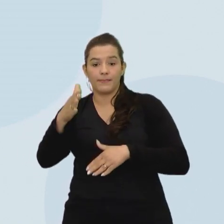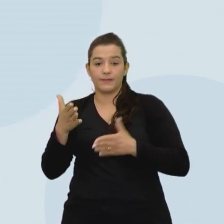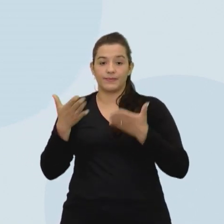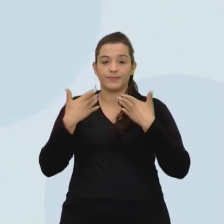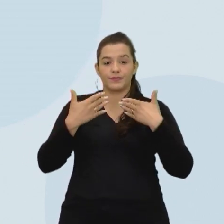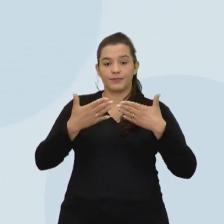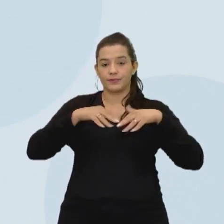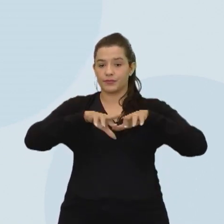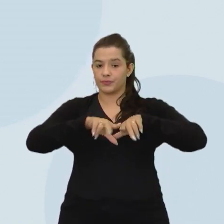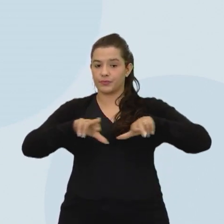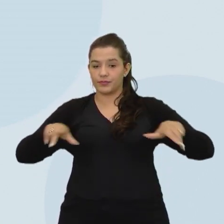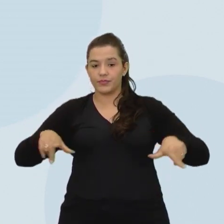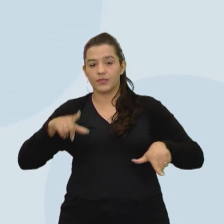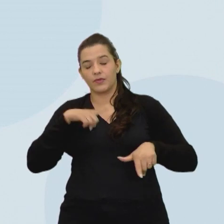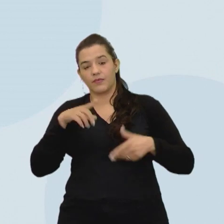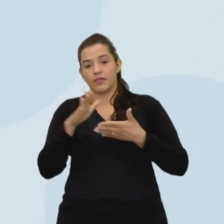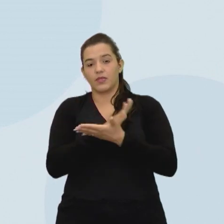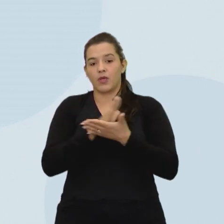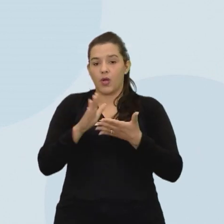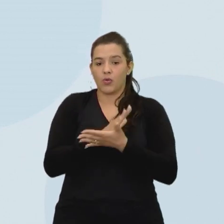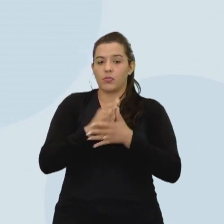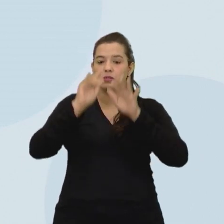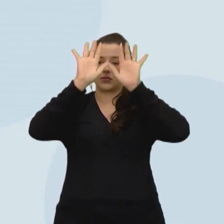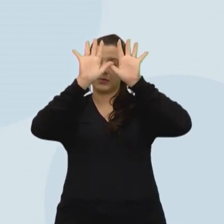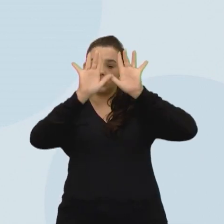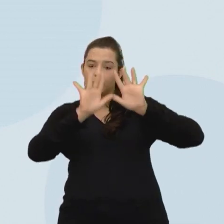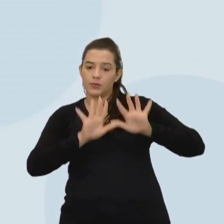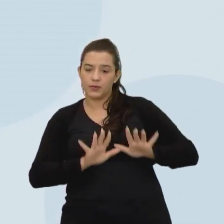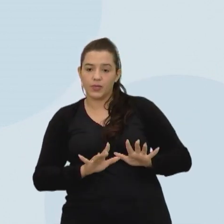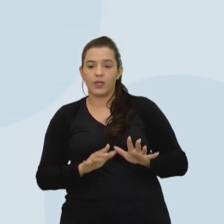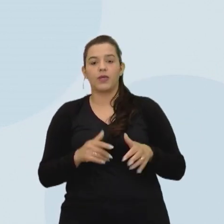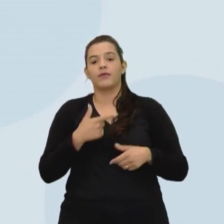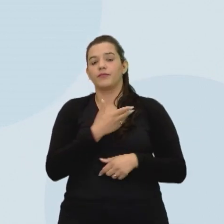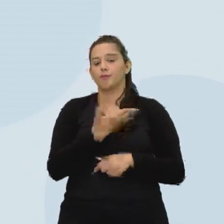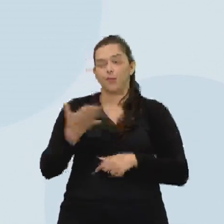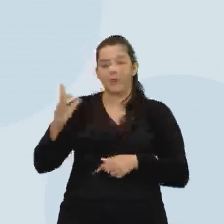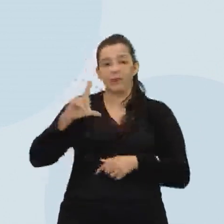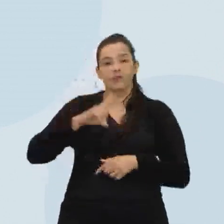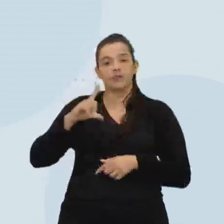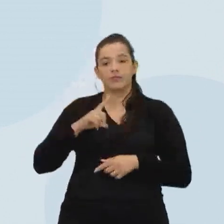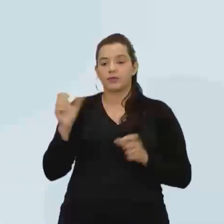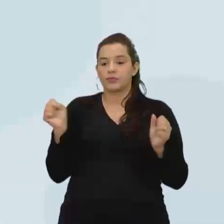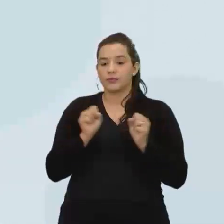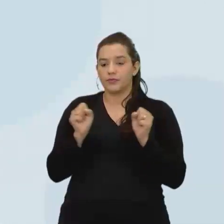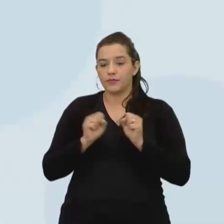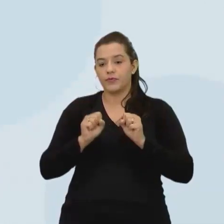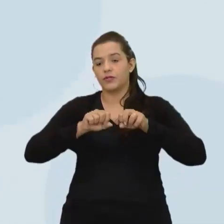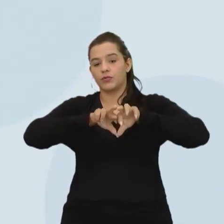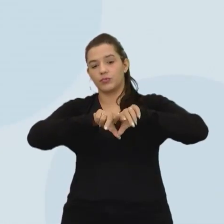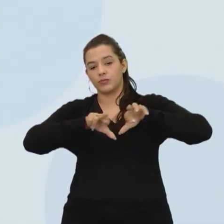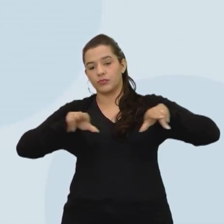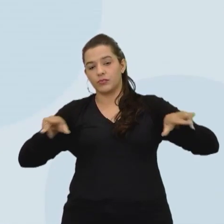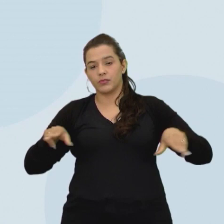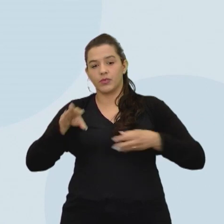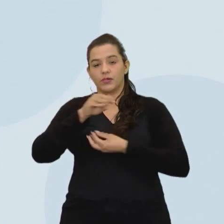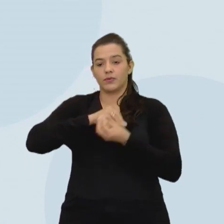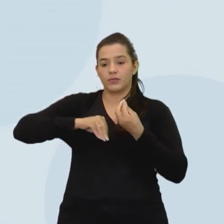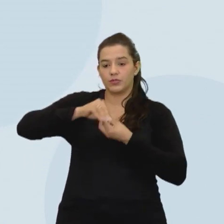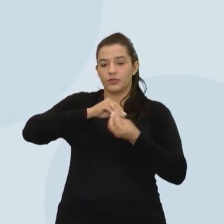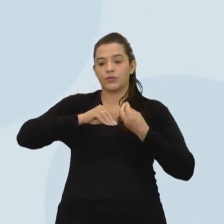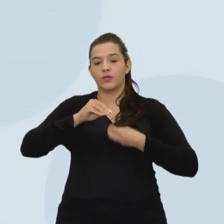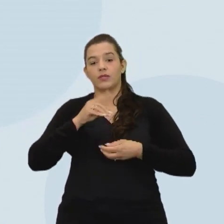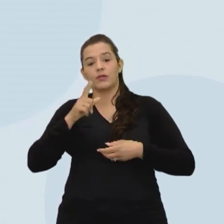extensão latitudinal, a gente vai ter regiões polares, regiões mais temperadas, aí temos aí as regiões, né, com climas